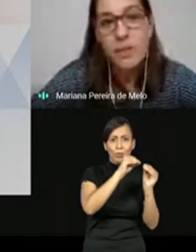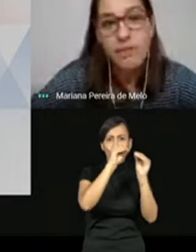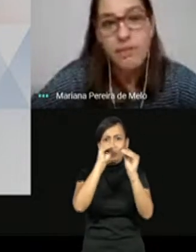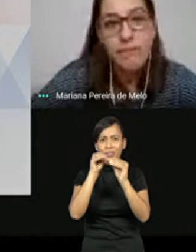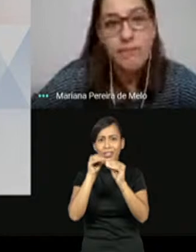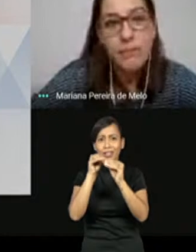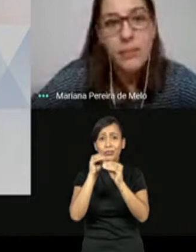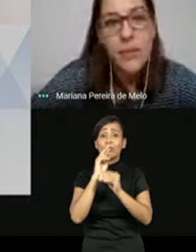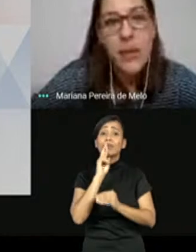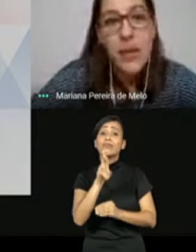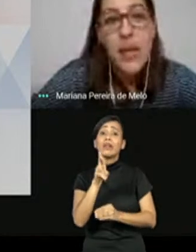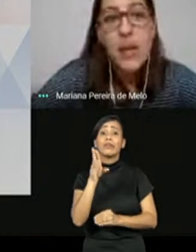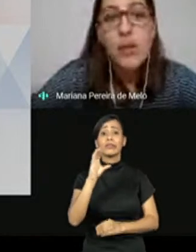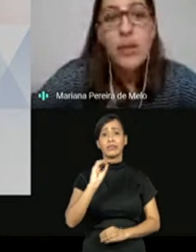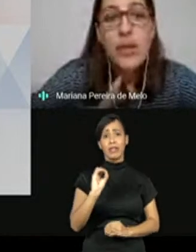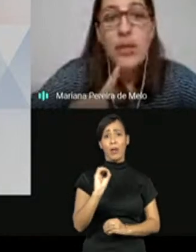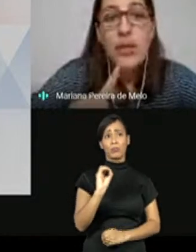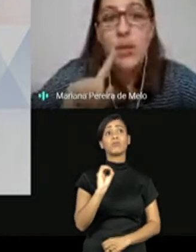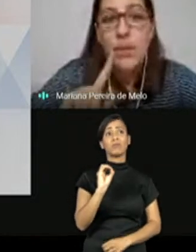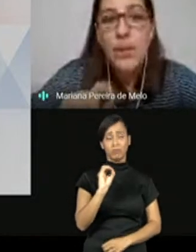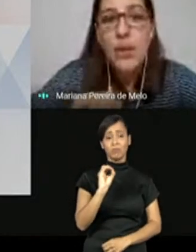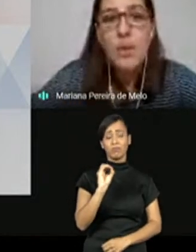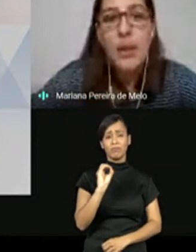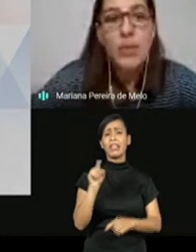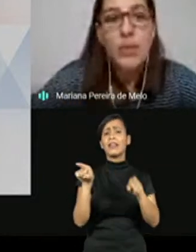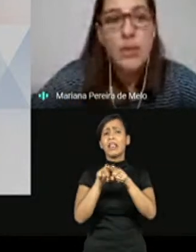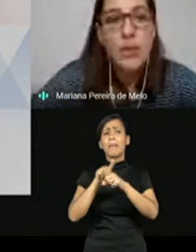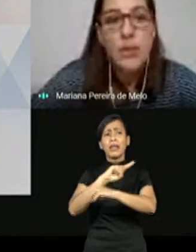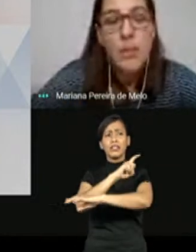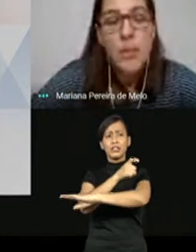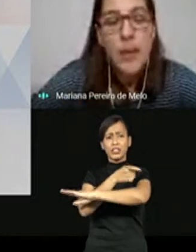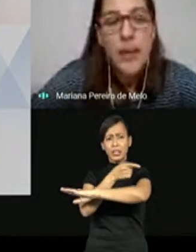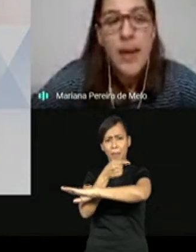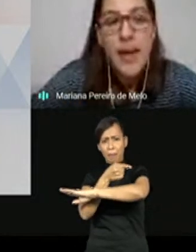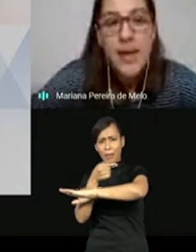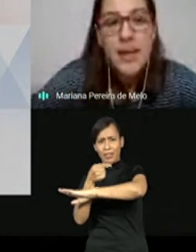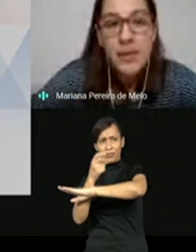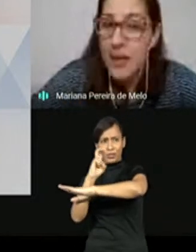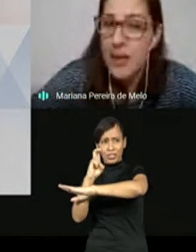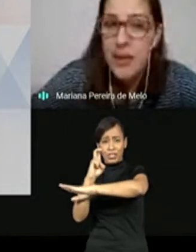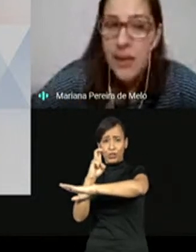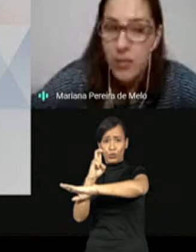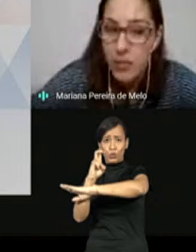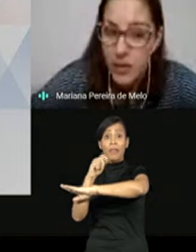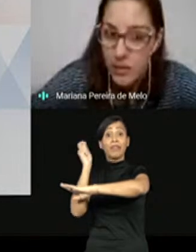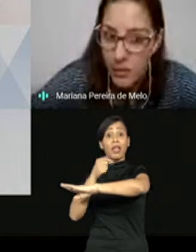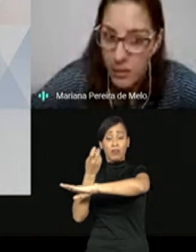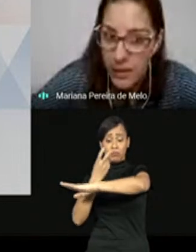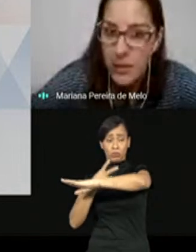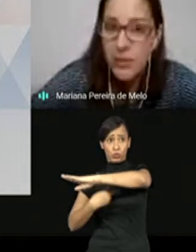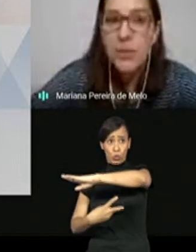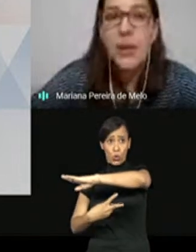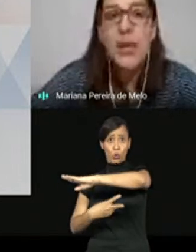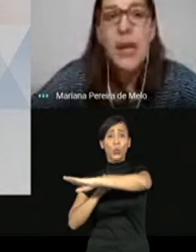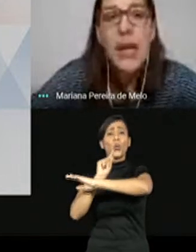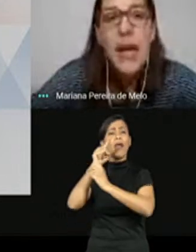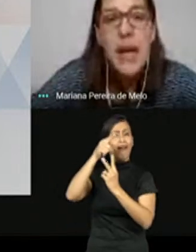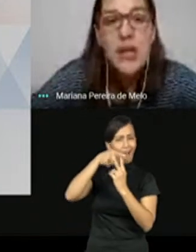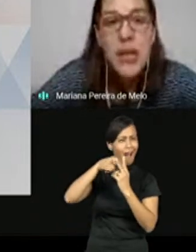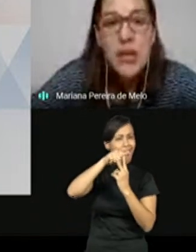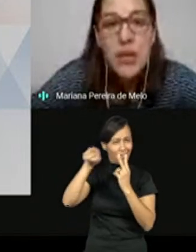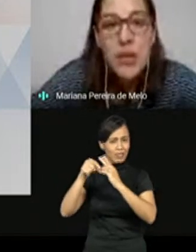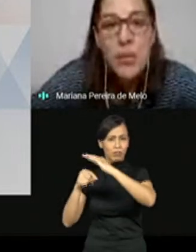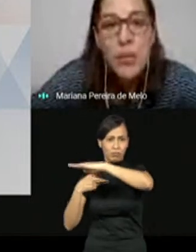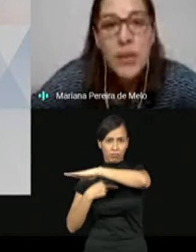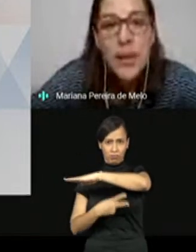zero. E quando a gente divide pela raiz da variância, que é o desvio padrão,